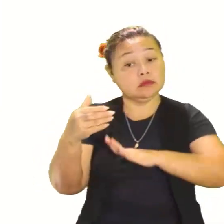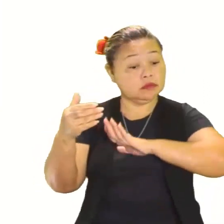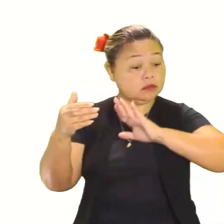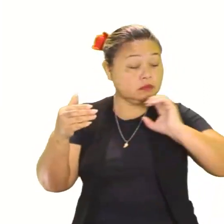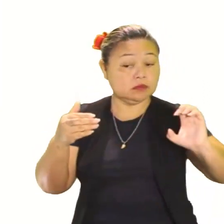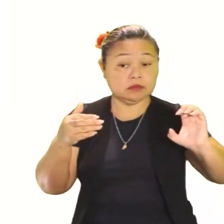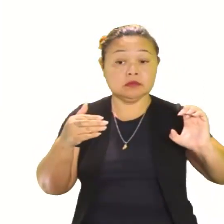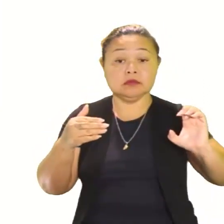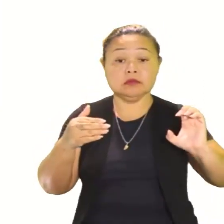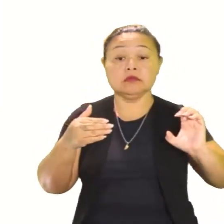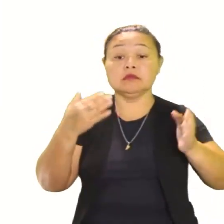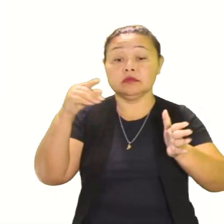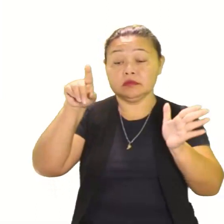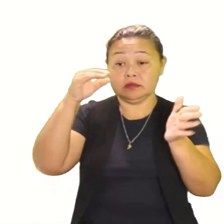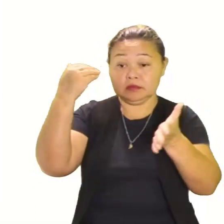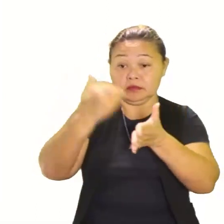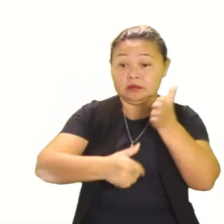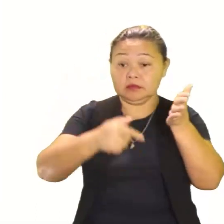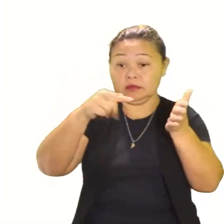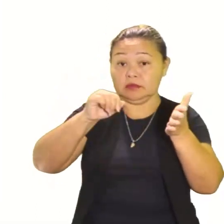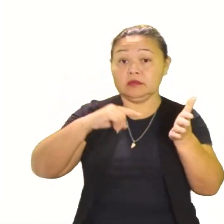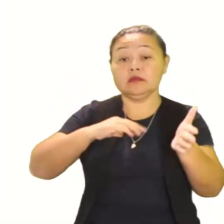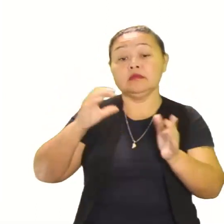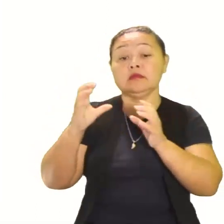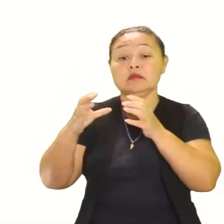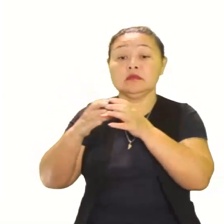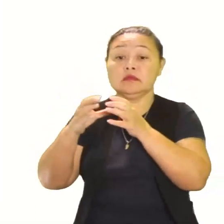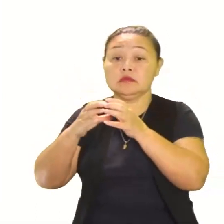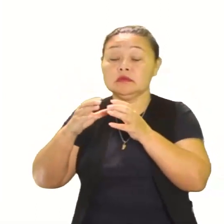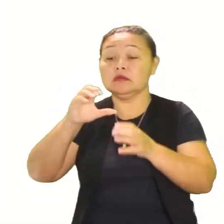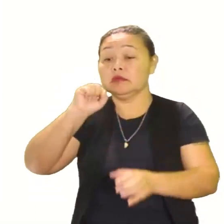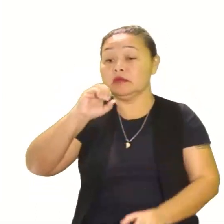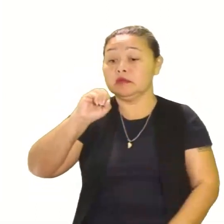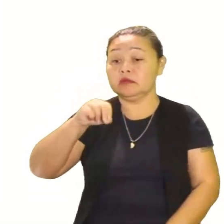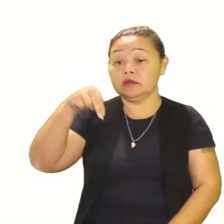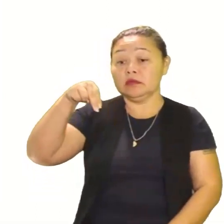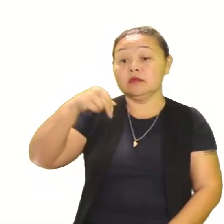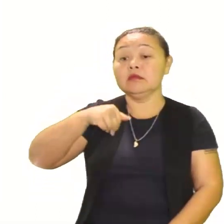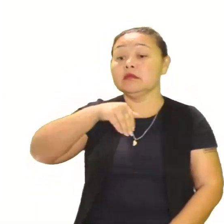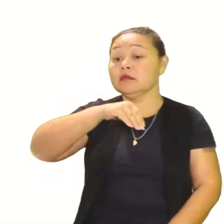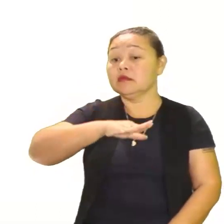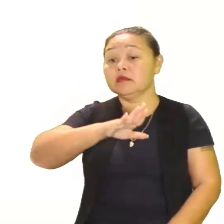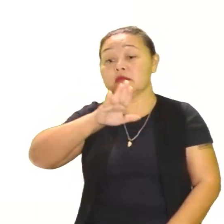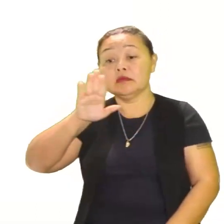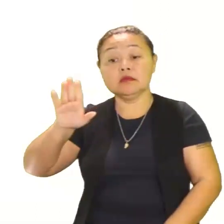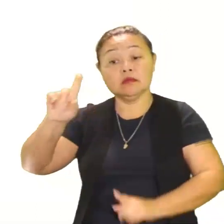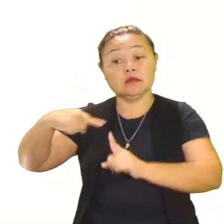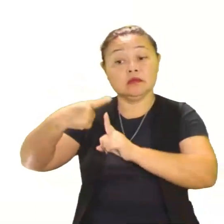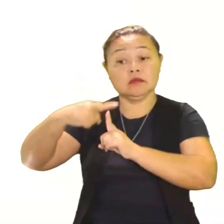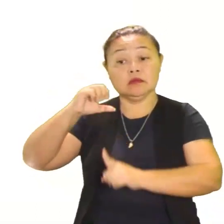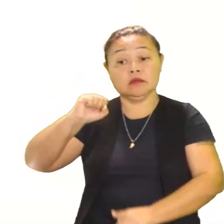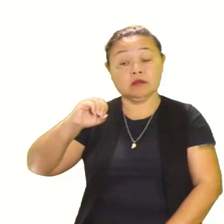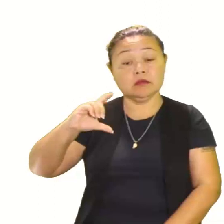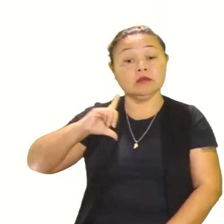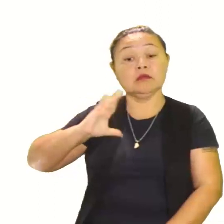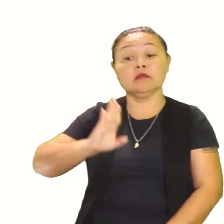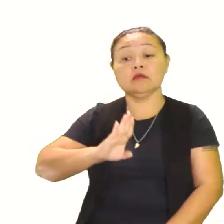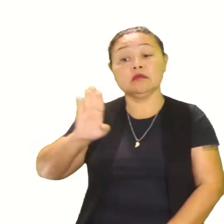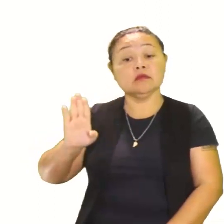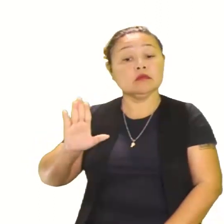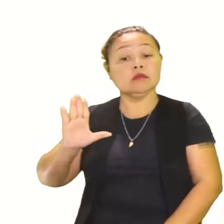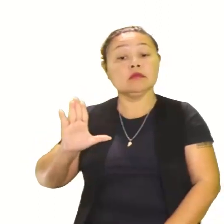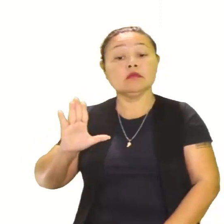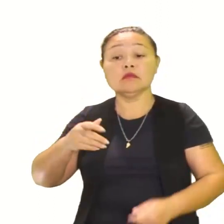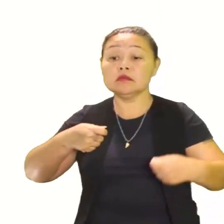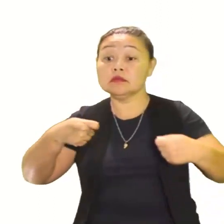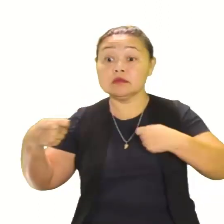a esquerda, ou seja, menos 70. O grupo 2 com uma força de 80 newtons para a direita, positiva, 80 newtons,